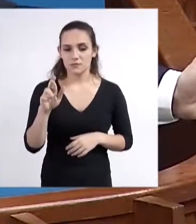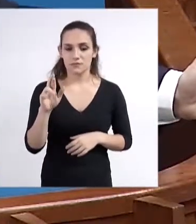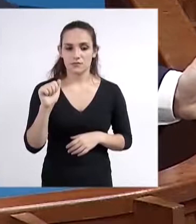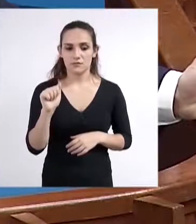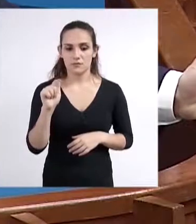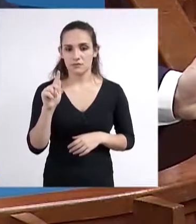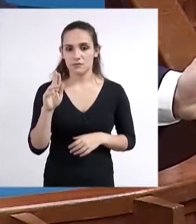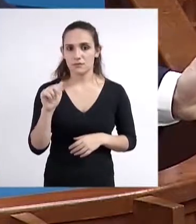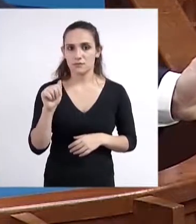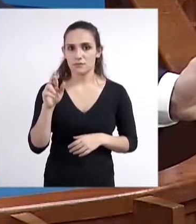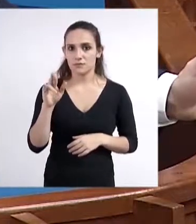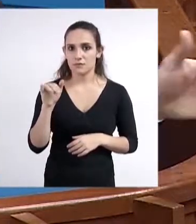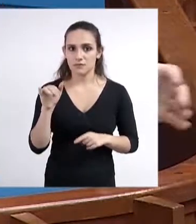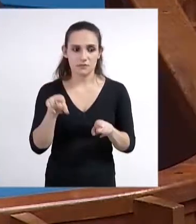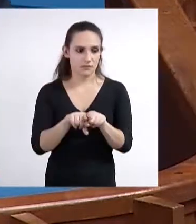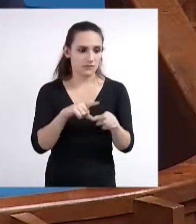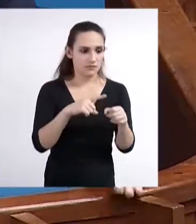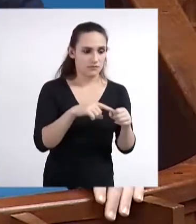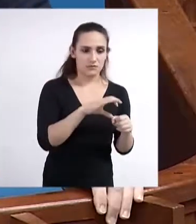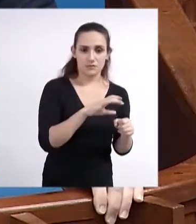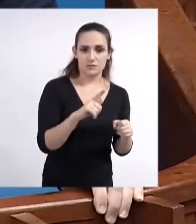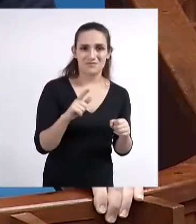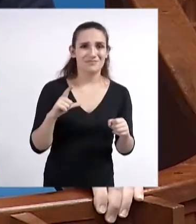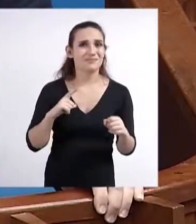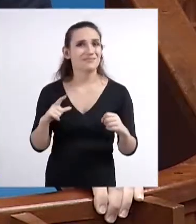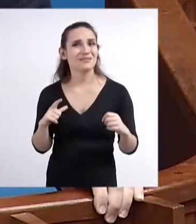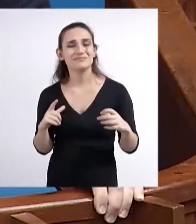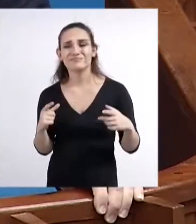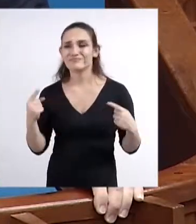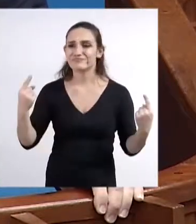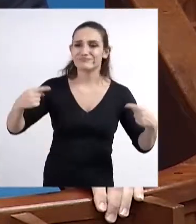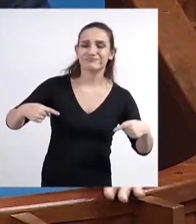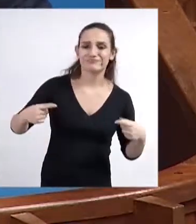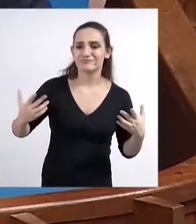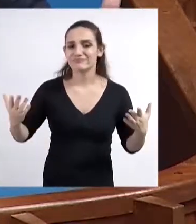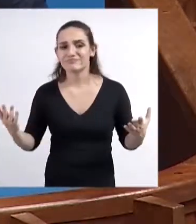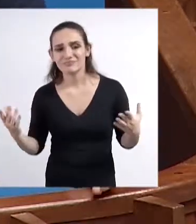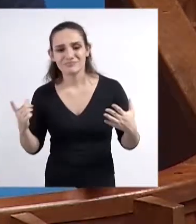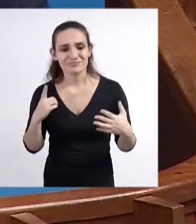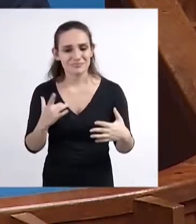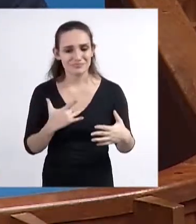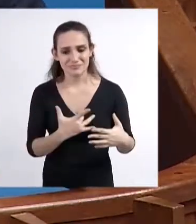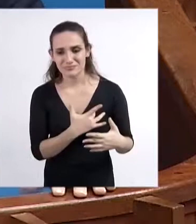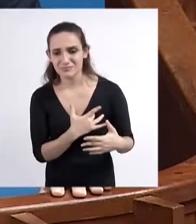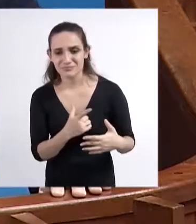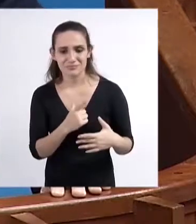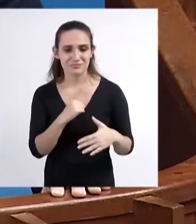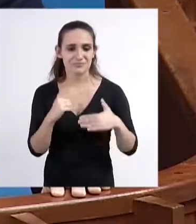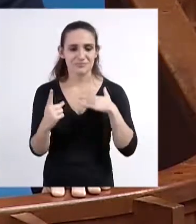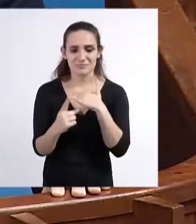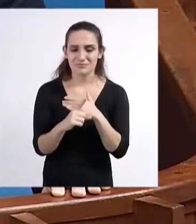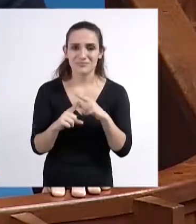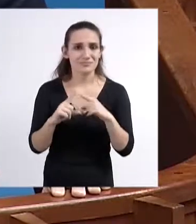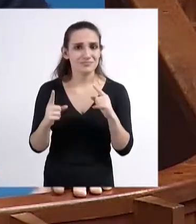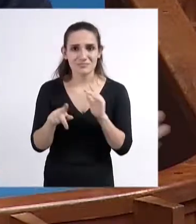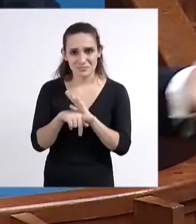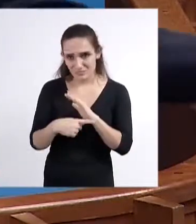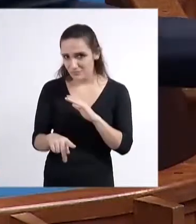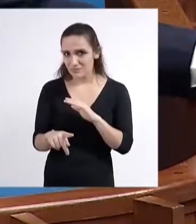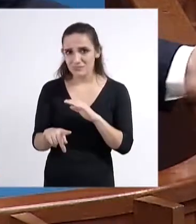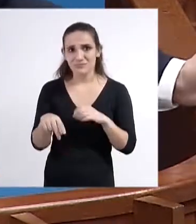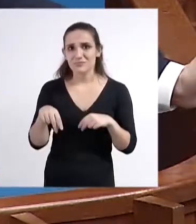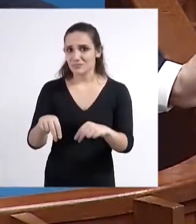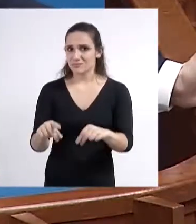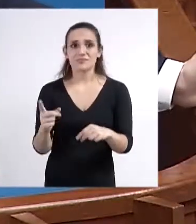que acontece também esse atendimento de Campo Grande a Jaraguari.